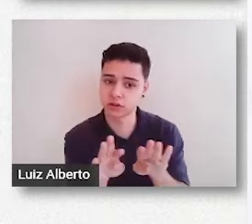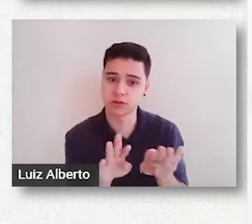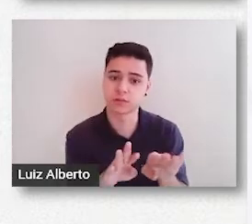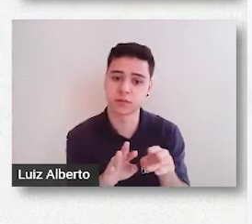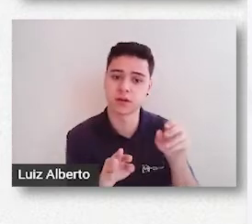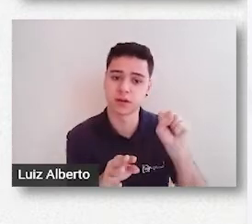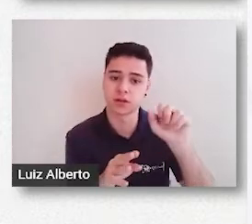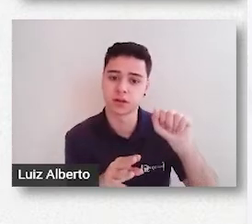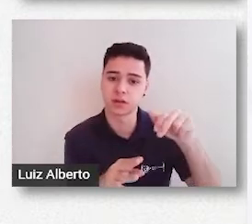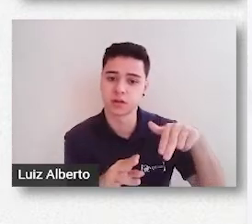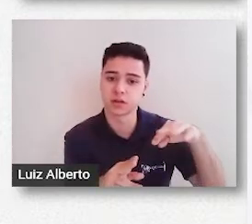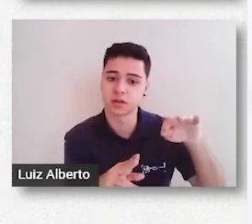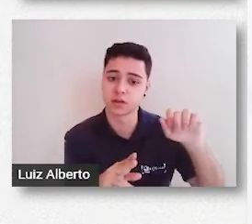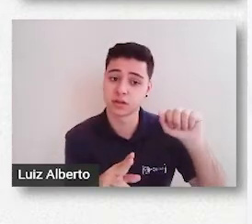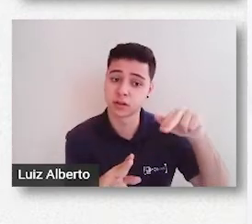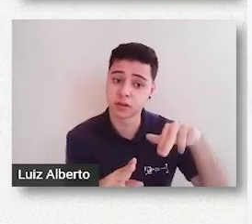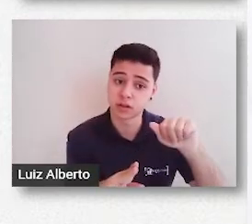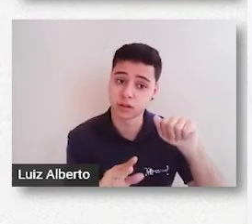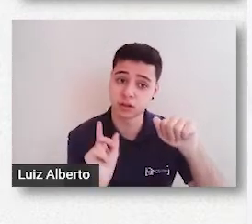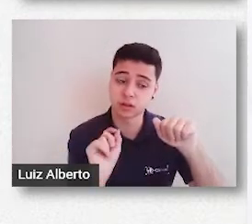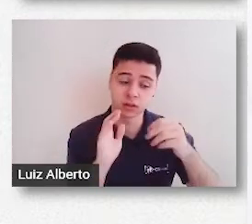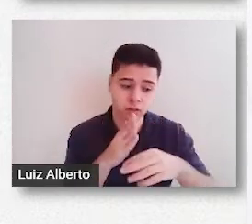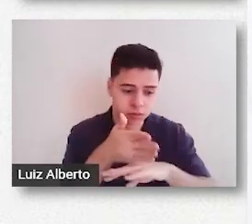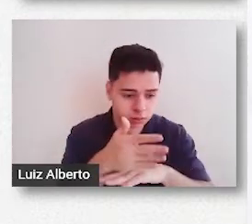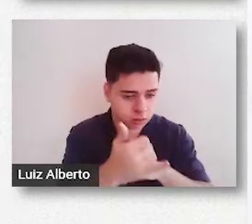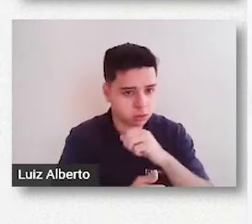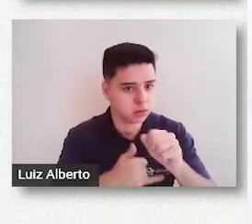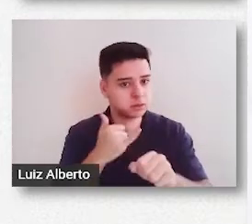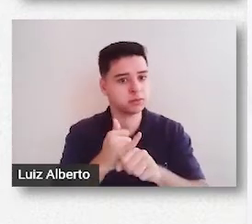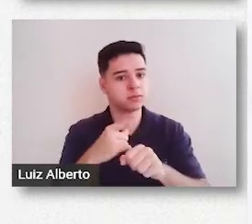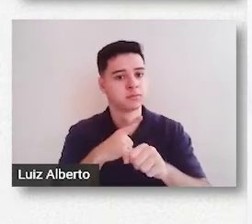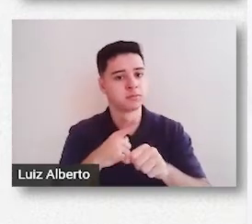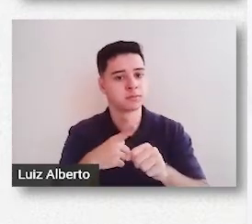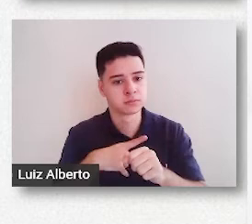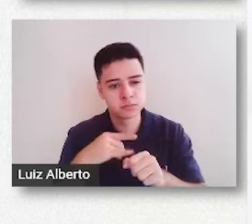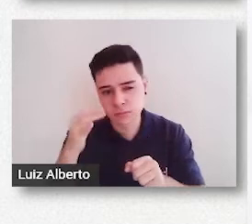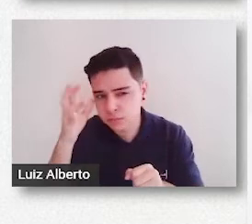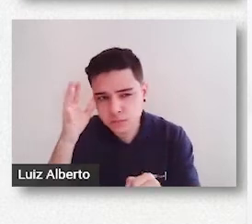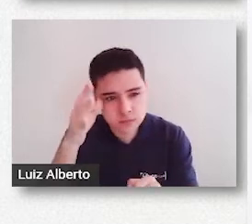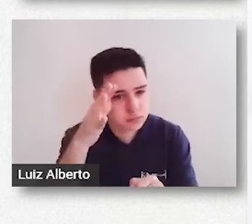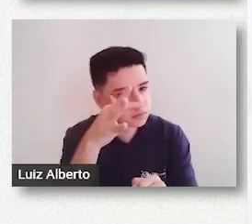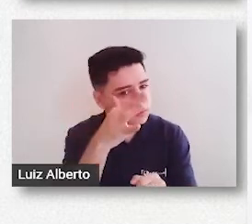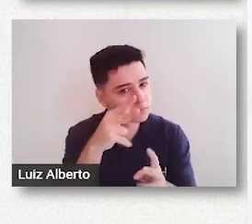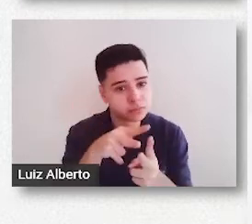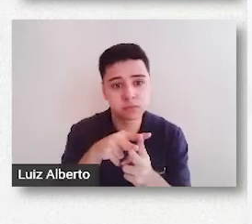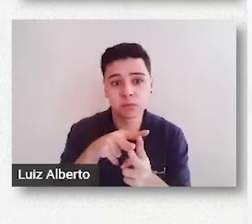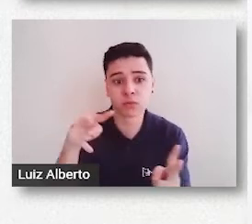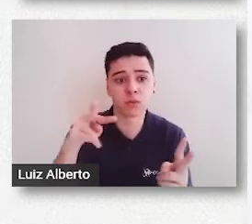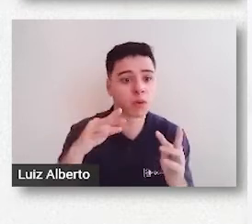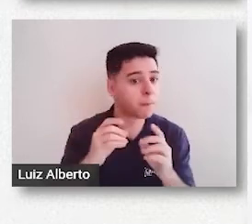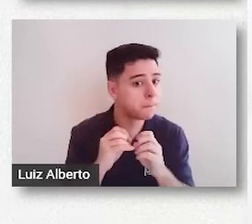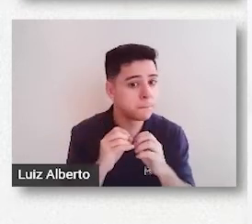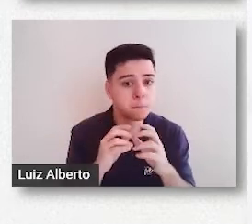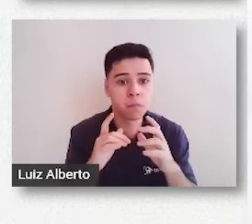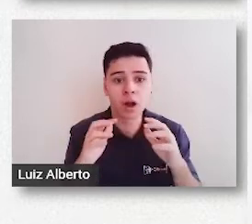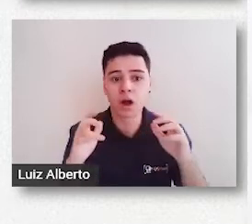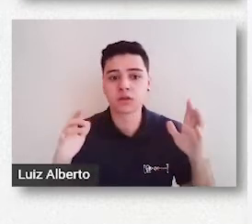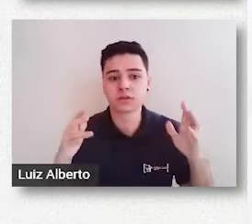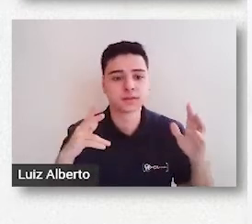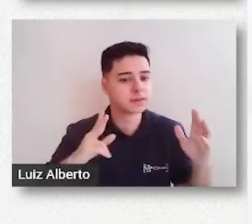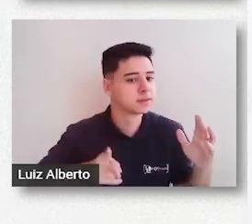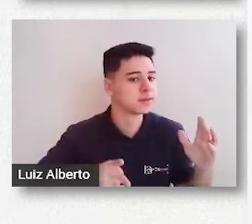um acervo. Entra no site lá, que inclusive tem uma visita virtual, é uma instituição maravilhosa e sempre